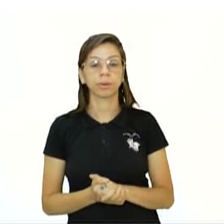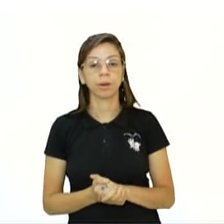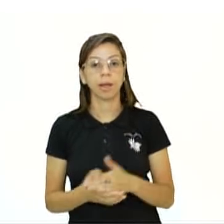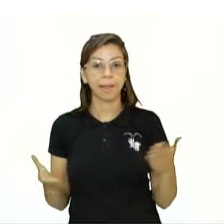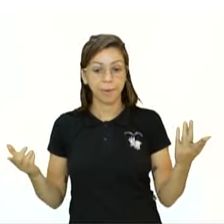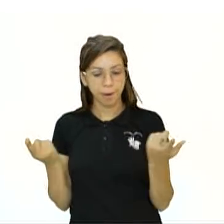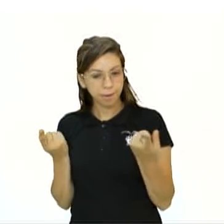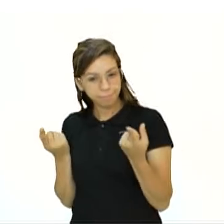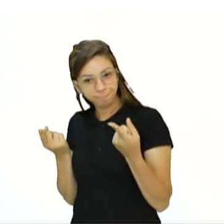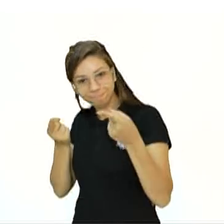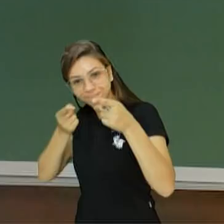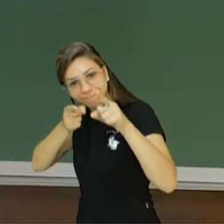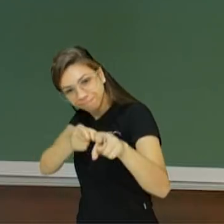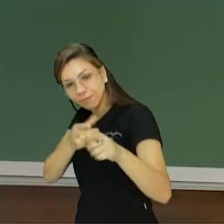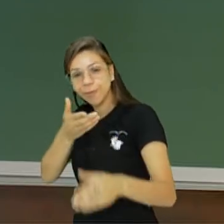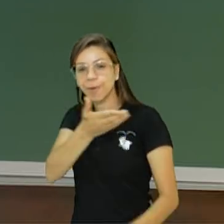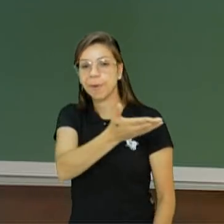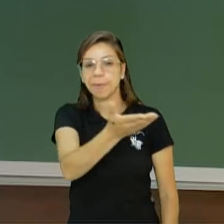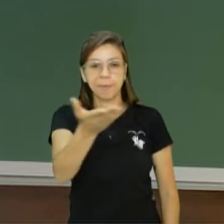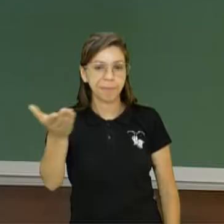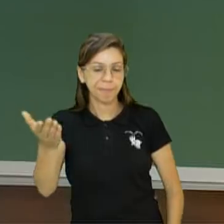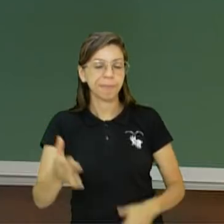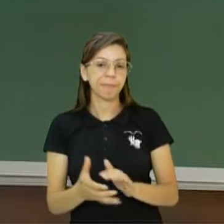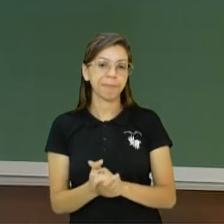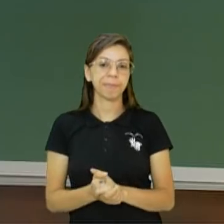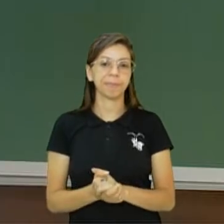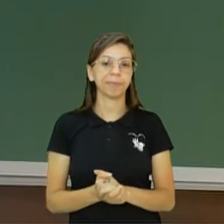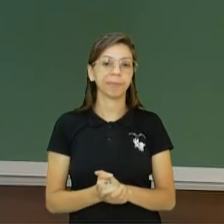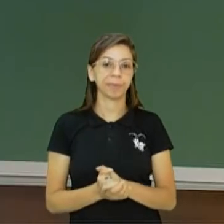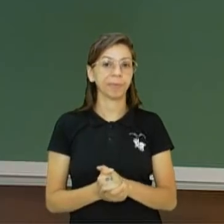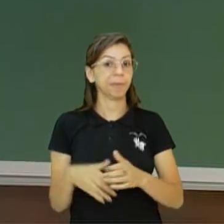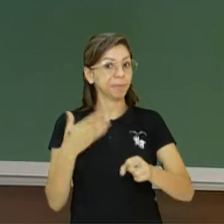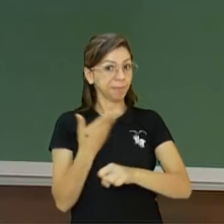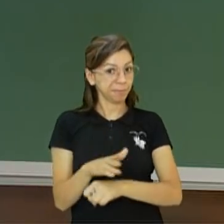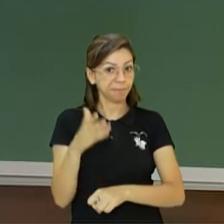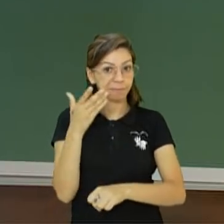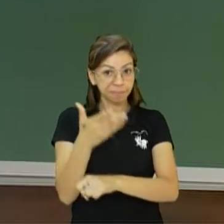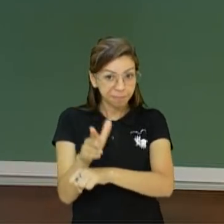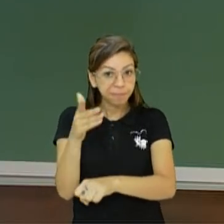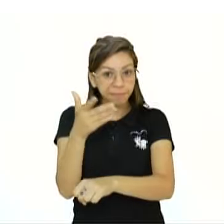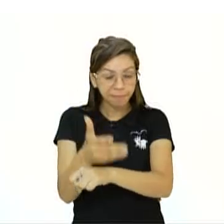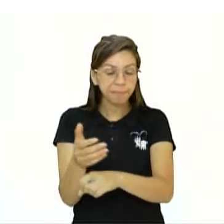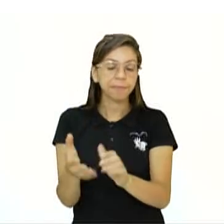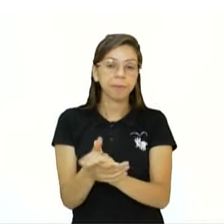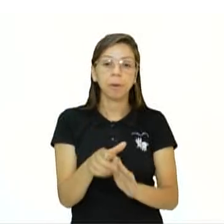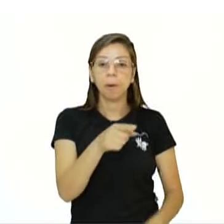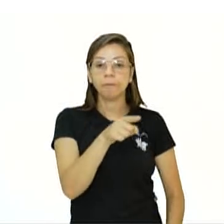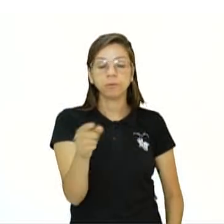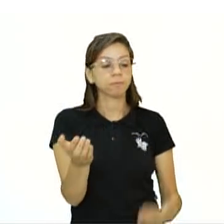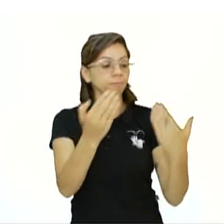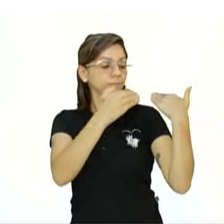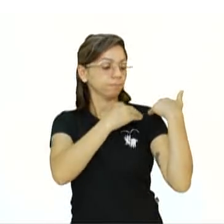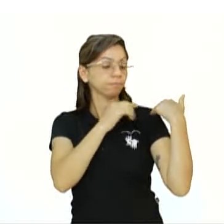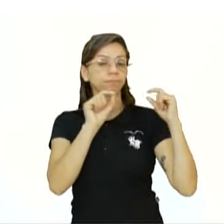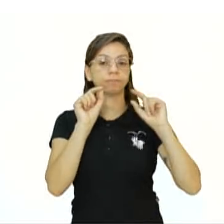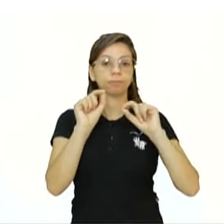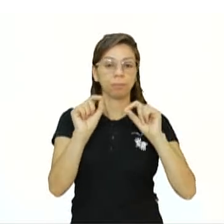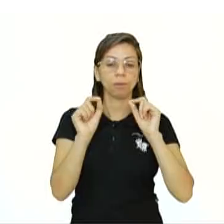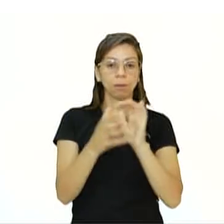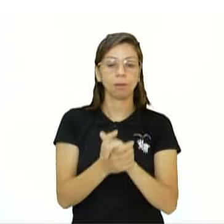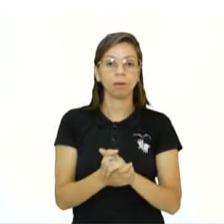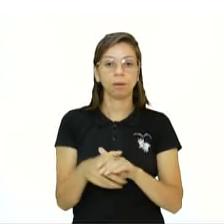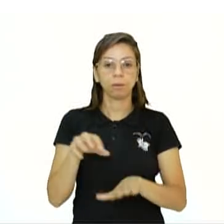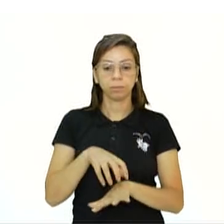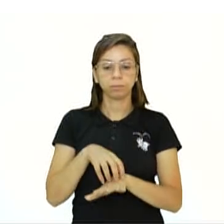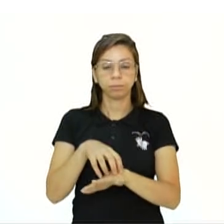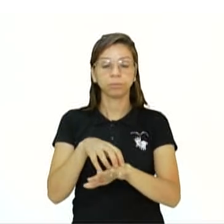o desafio para vocês, hein? Mão na massa. Você é o responsável pelo transporte